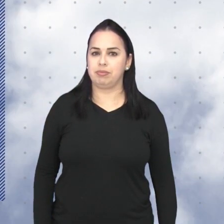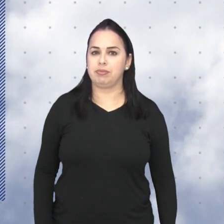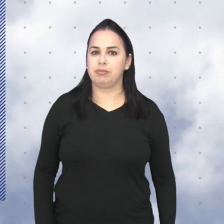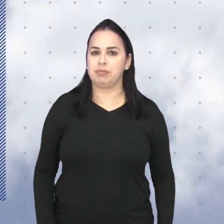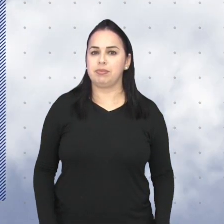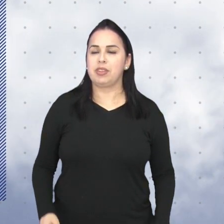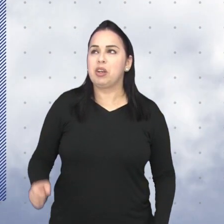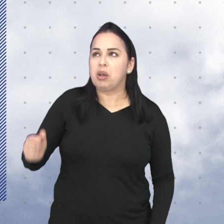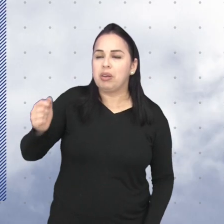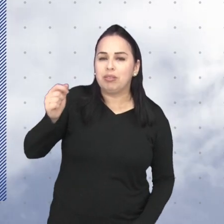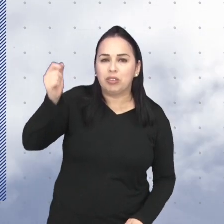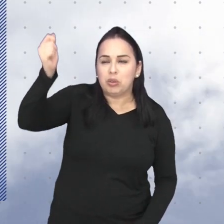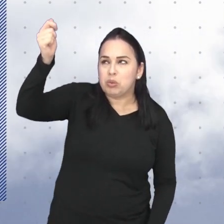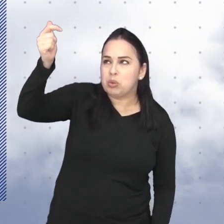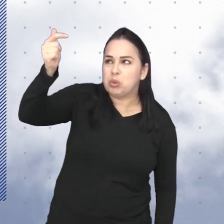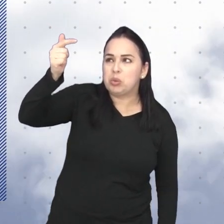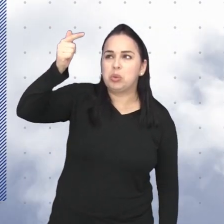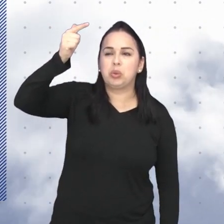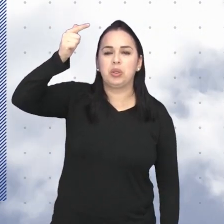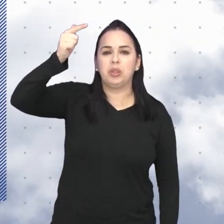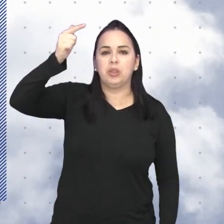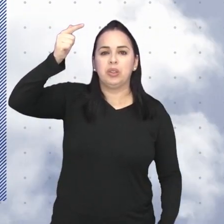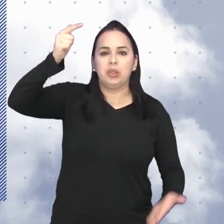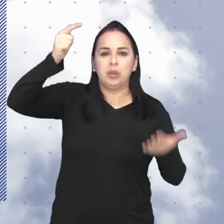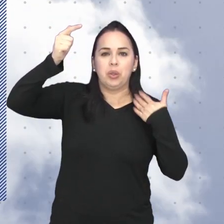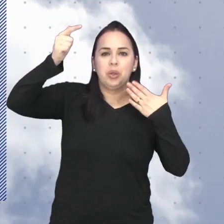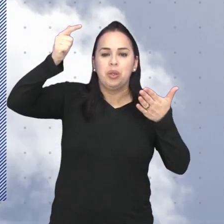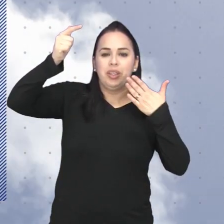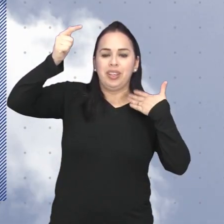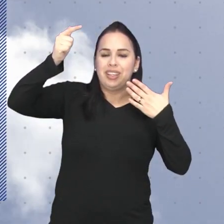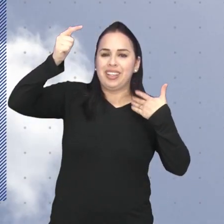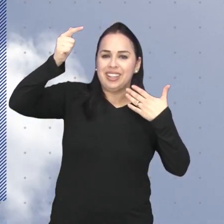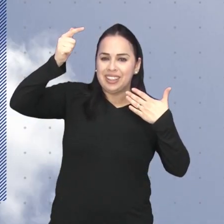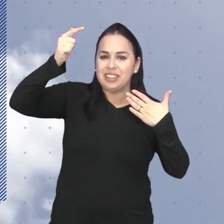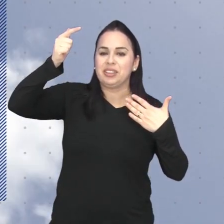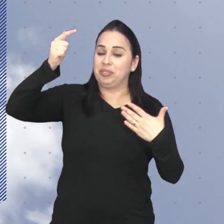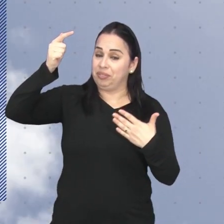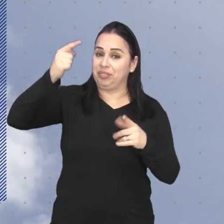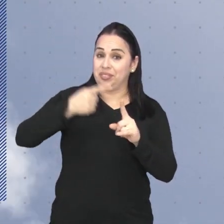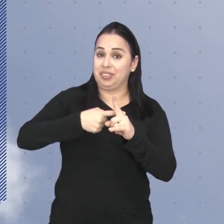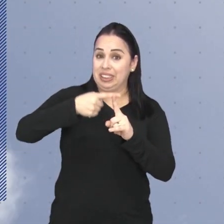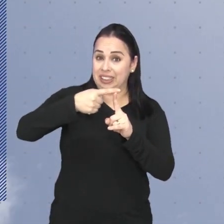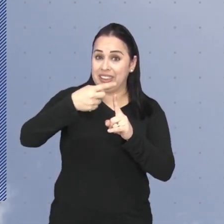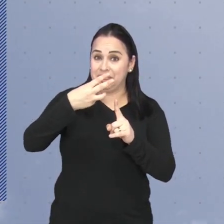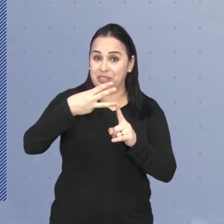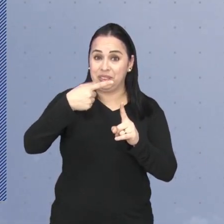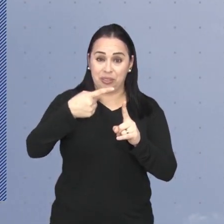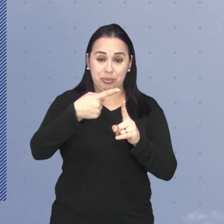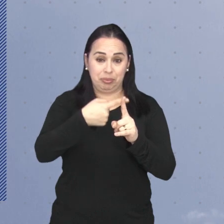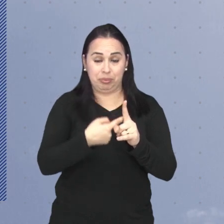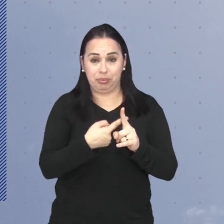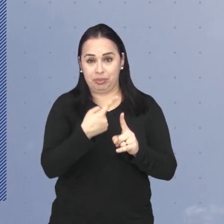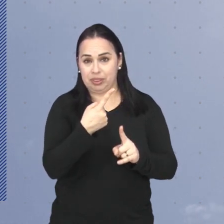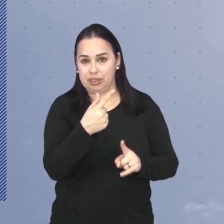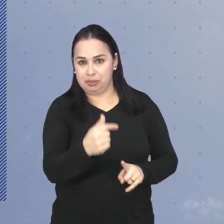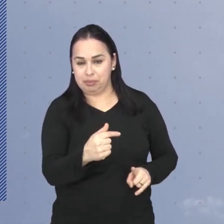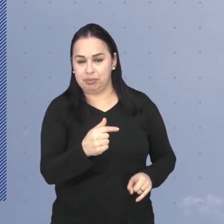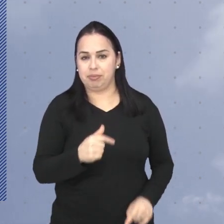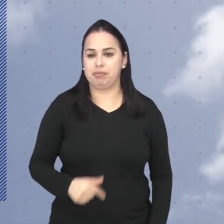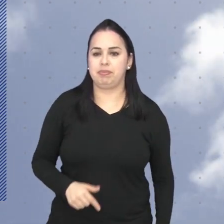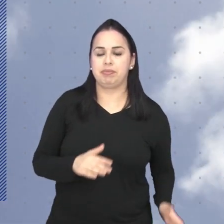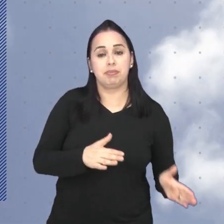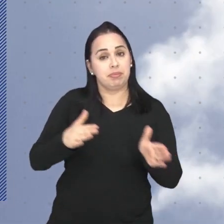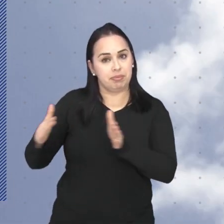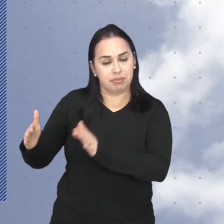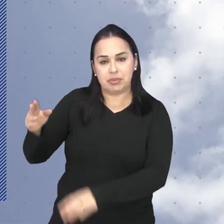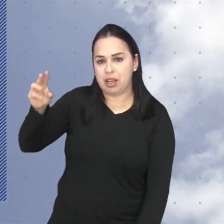A semana começou com sol e a segunda-feira promete ser quente, com tempo aberto até o fim do dia. A máxima é de 31 graus e a